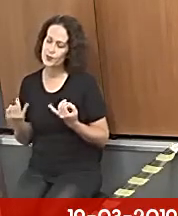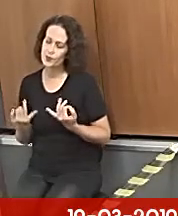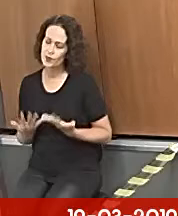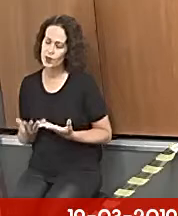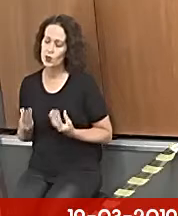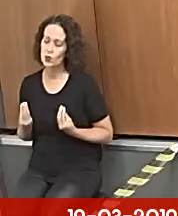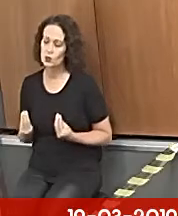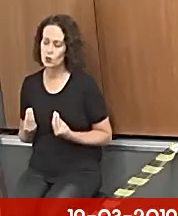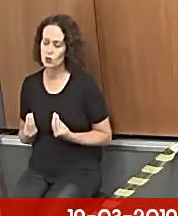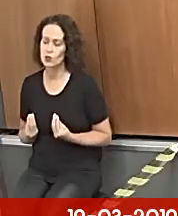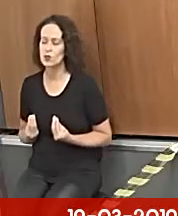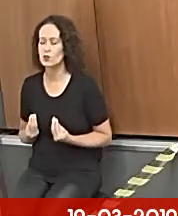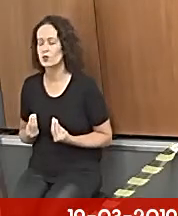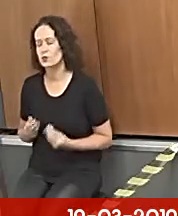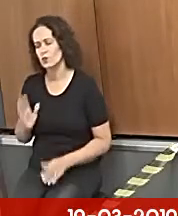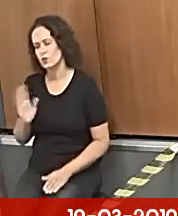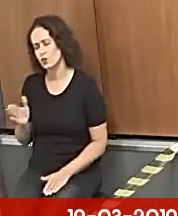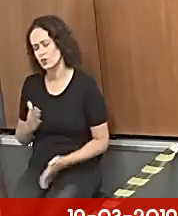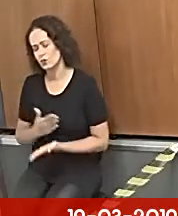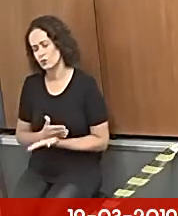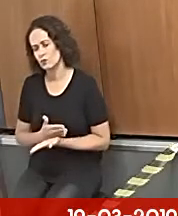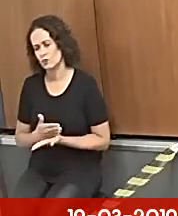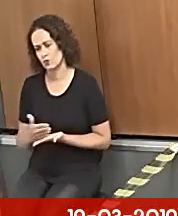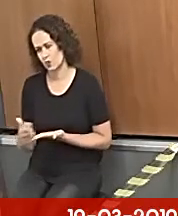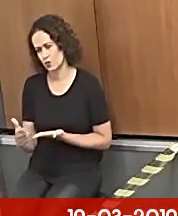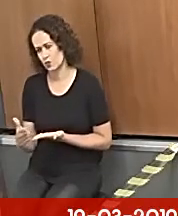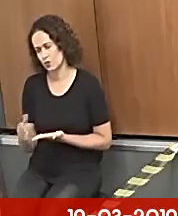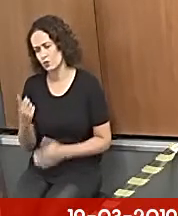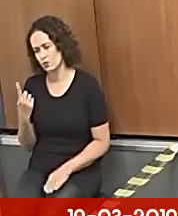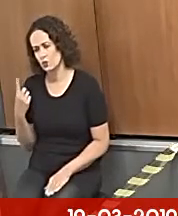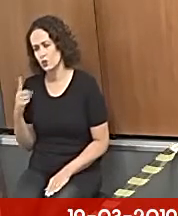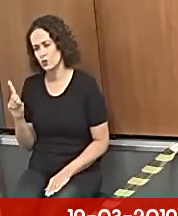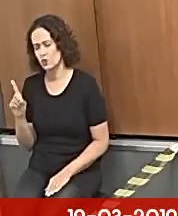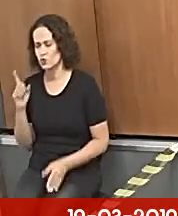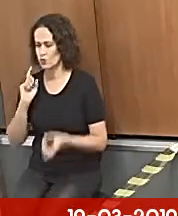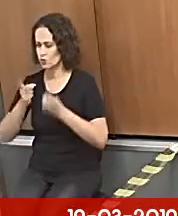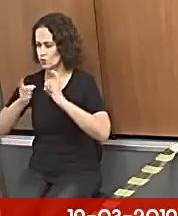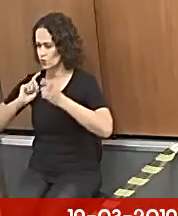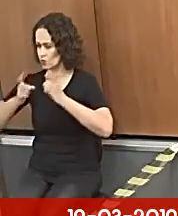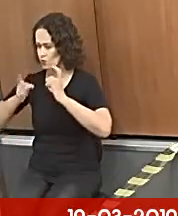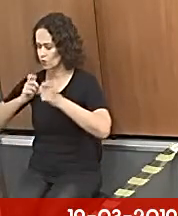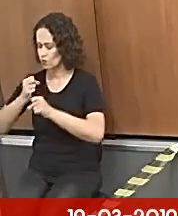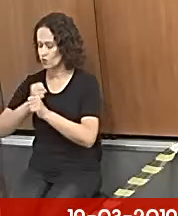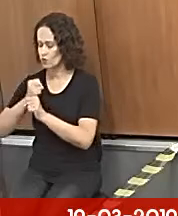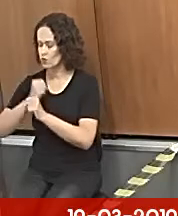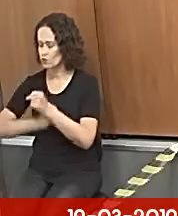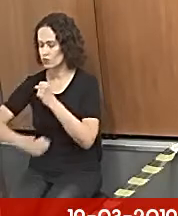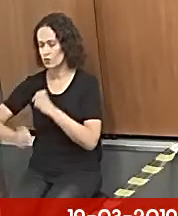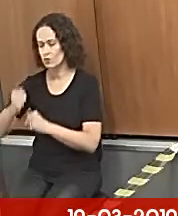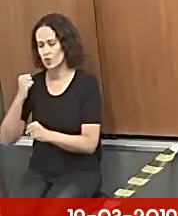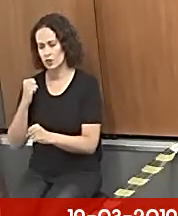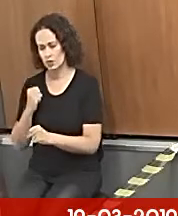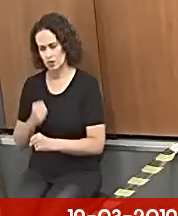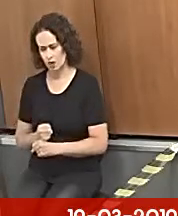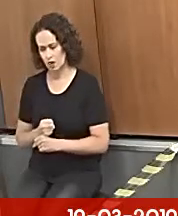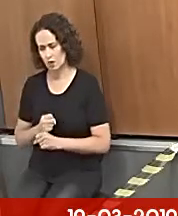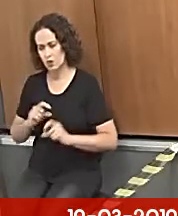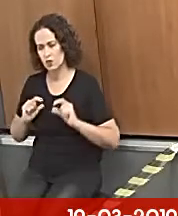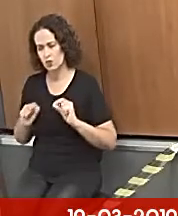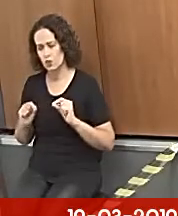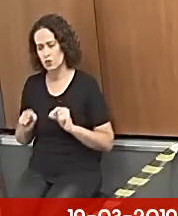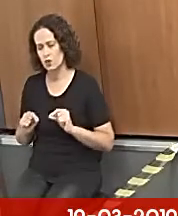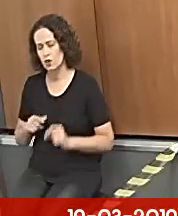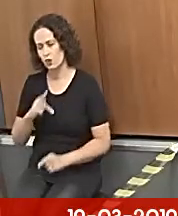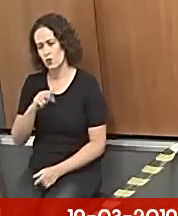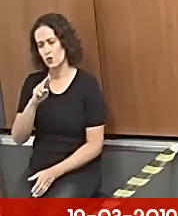que nós iniciamos na espanha até na última reunião na última reunião do ano passado sob o protocolo do uso do